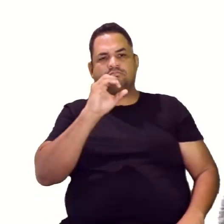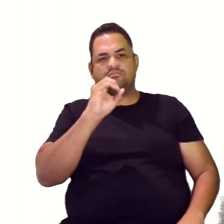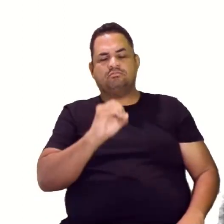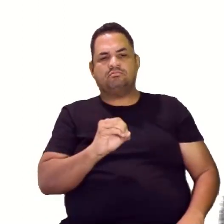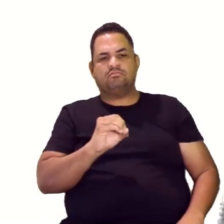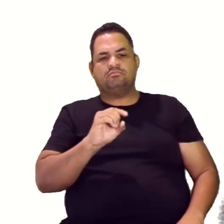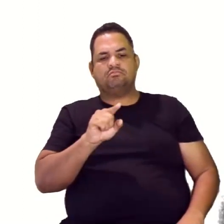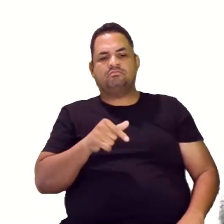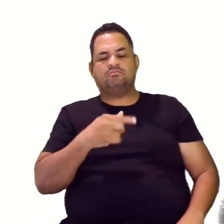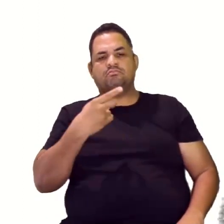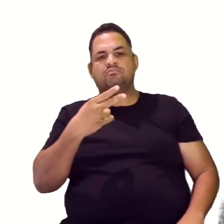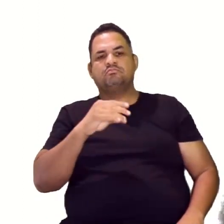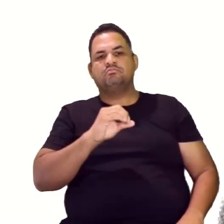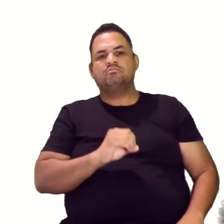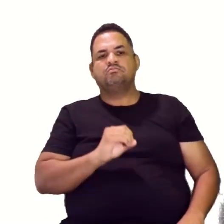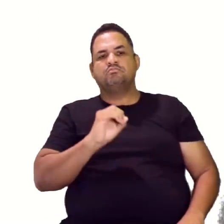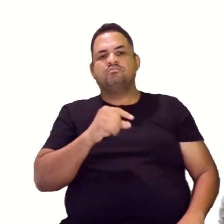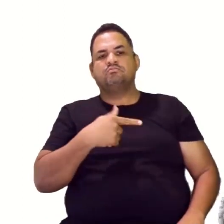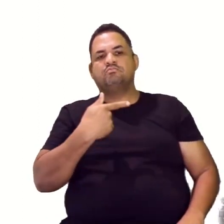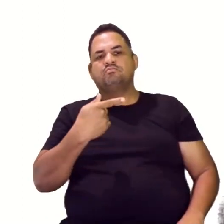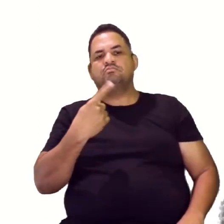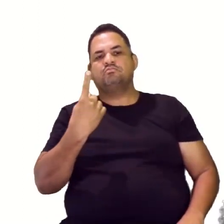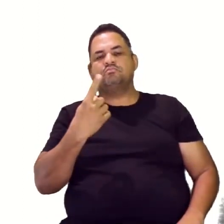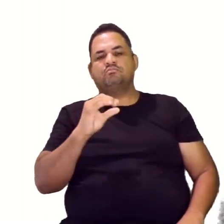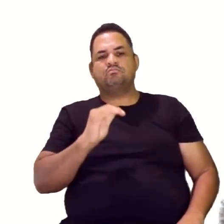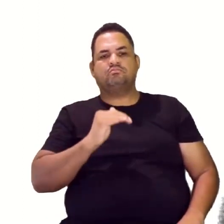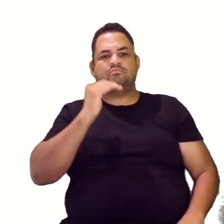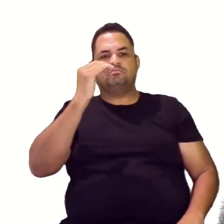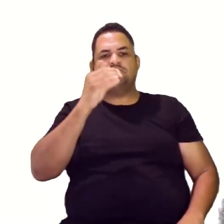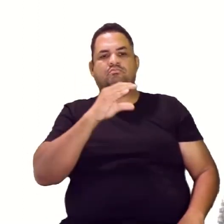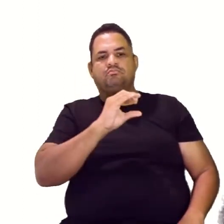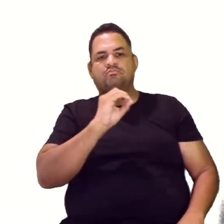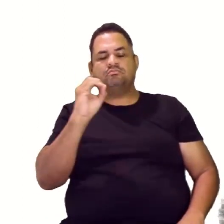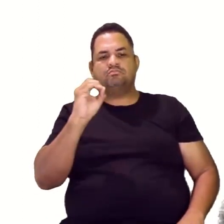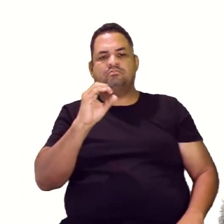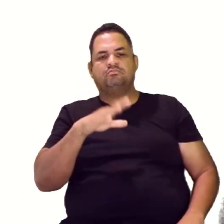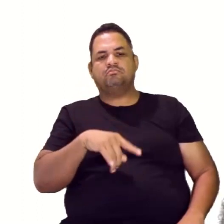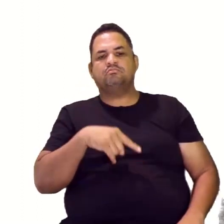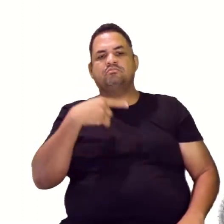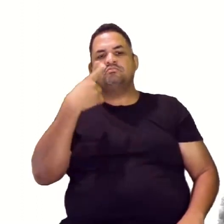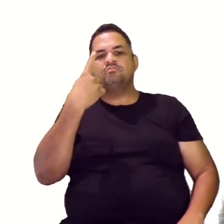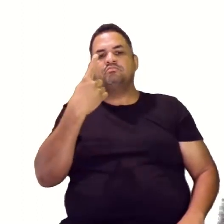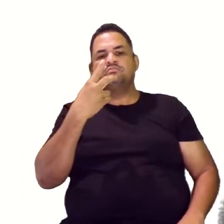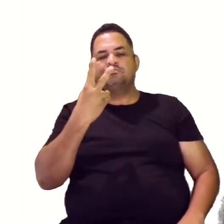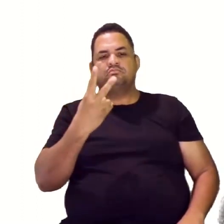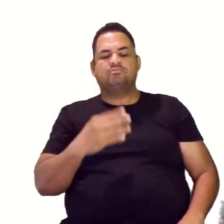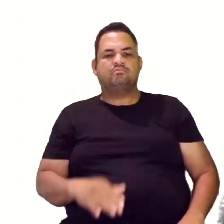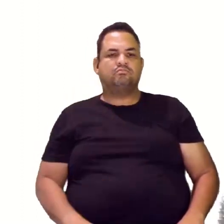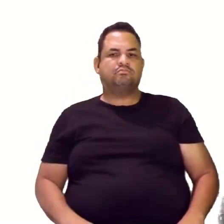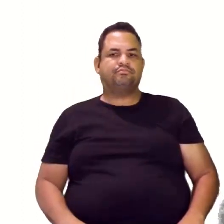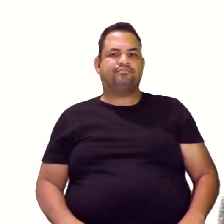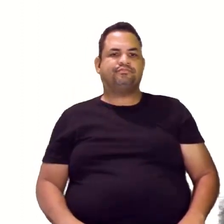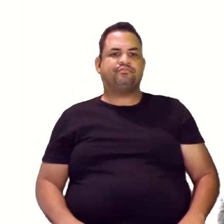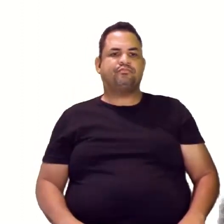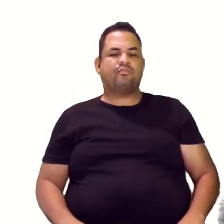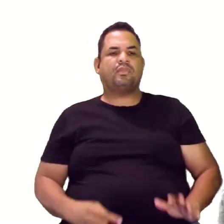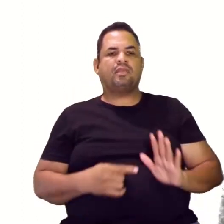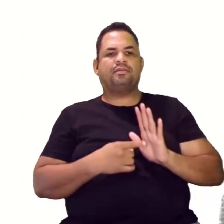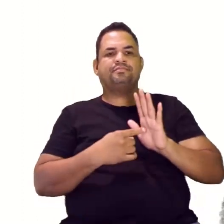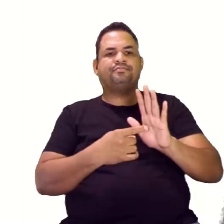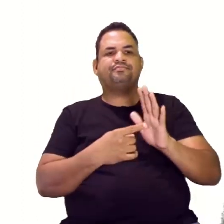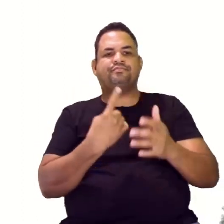0,2 elevado a menos 2, elevado a menos 1, elevado a 0, elevado a 1 e elevado a 2. Mas vamos pelo menos